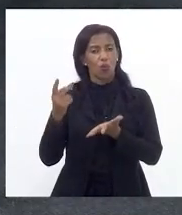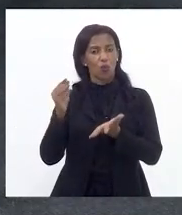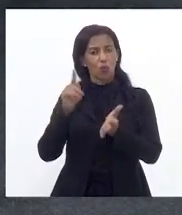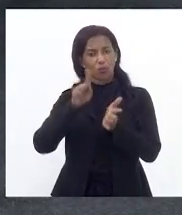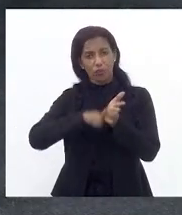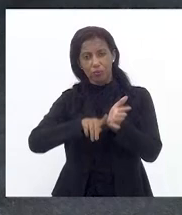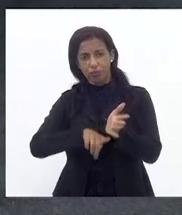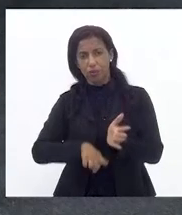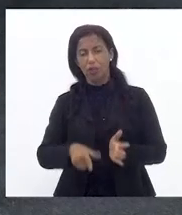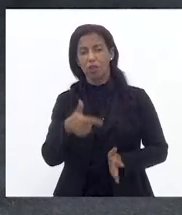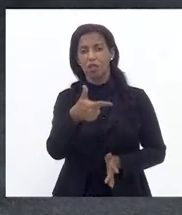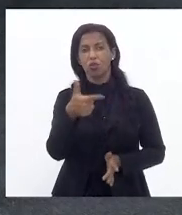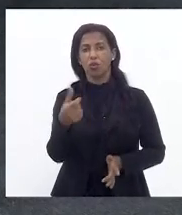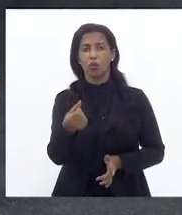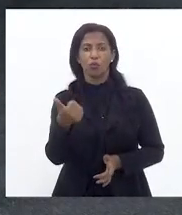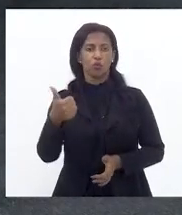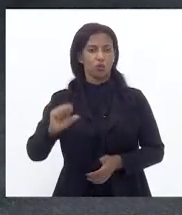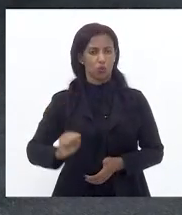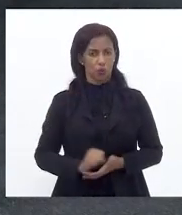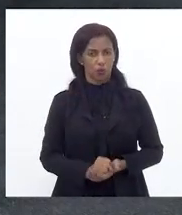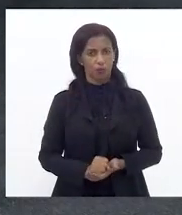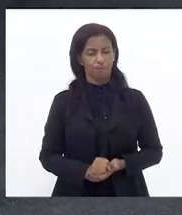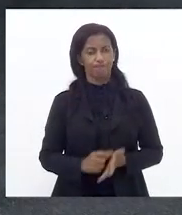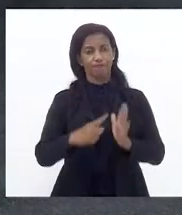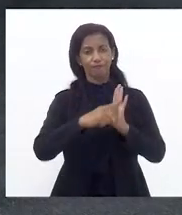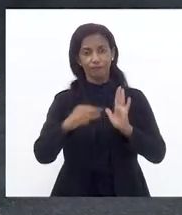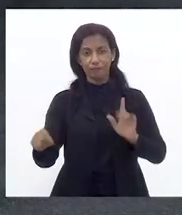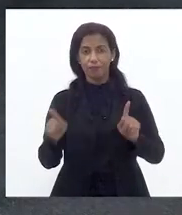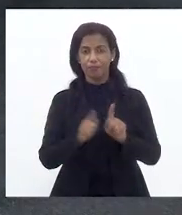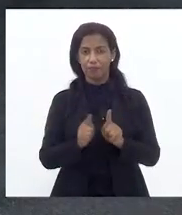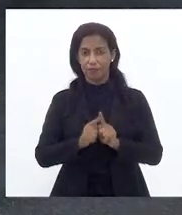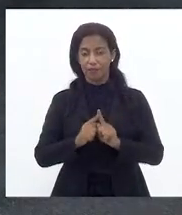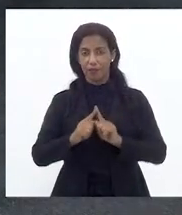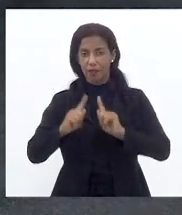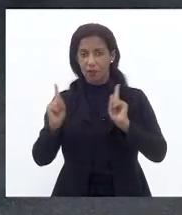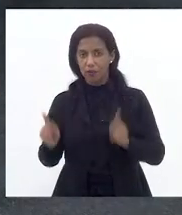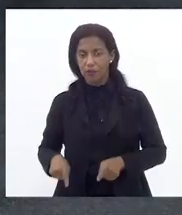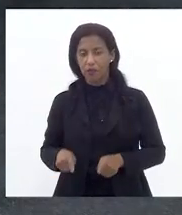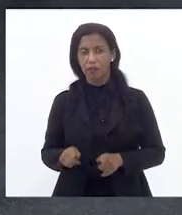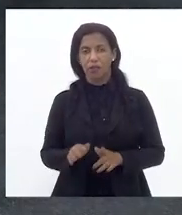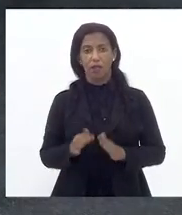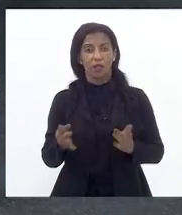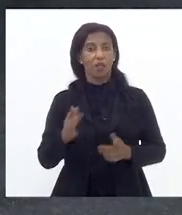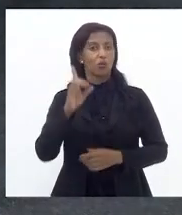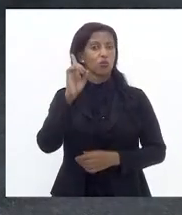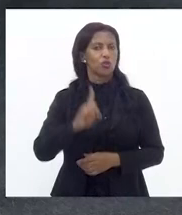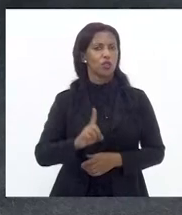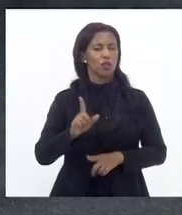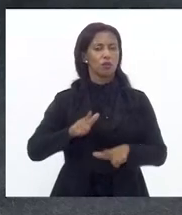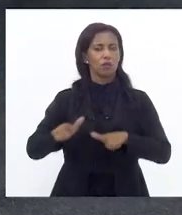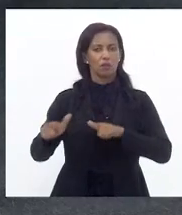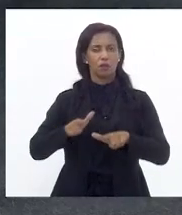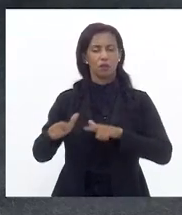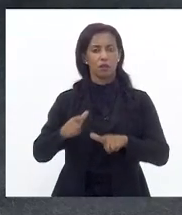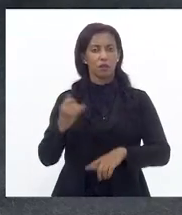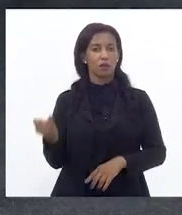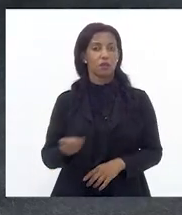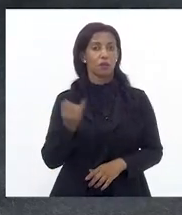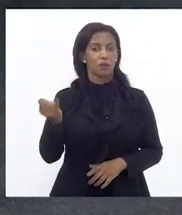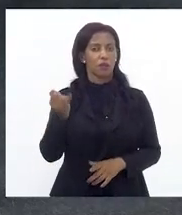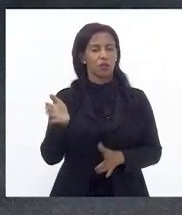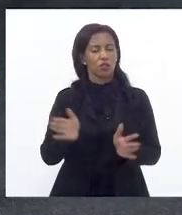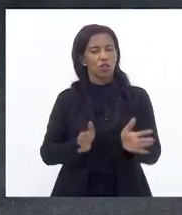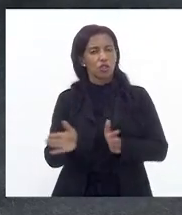2018 Vale destacar que as progressões funcionais mas apenas que um direito dos Servidores são uma importante